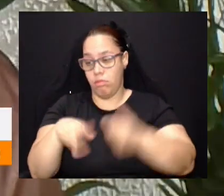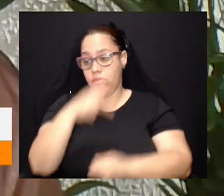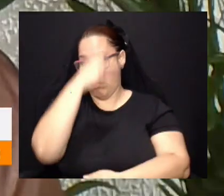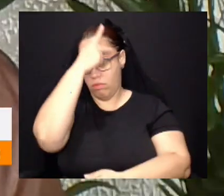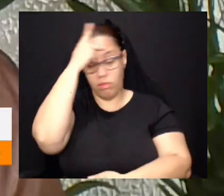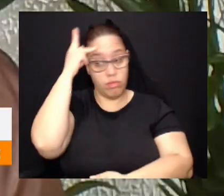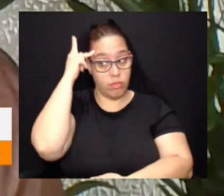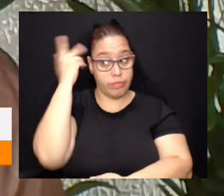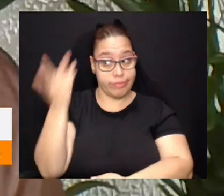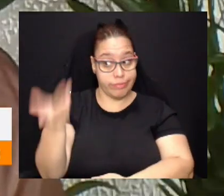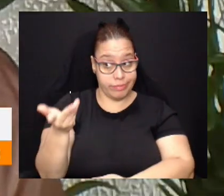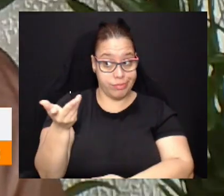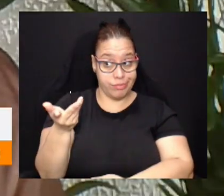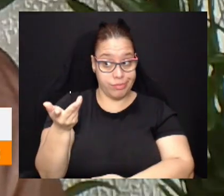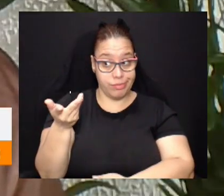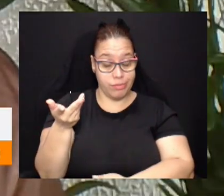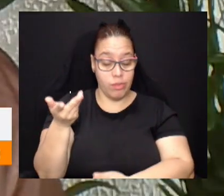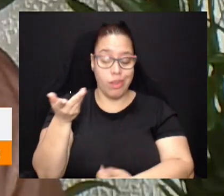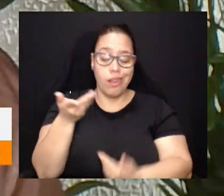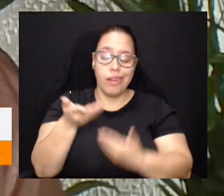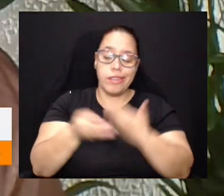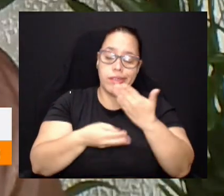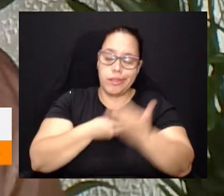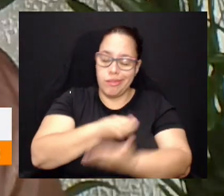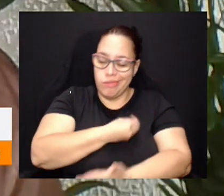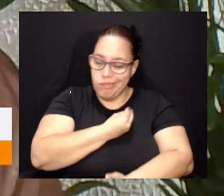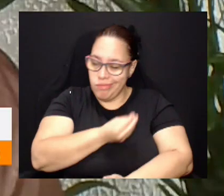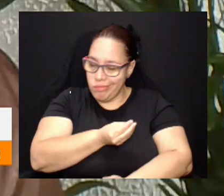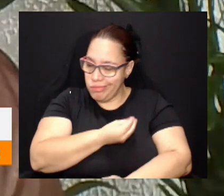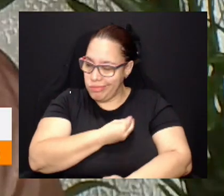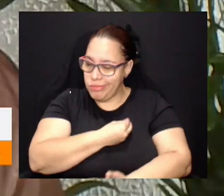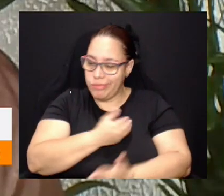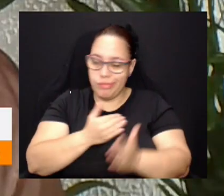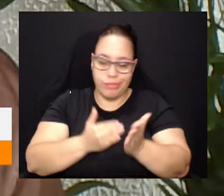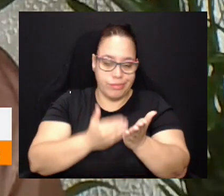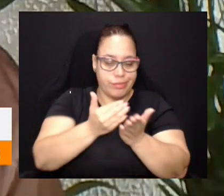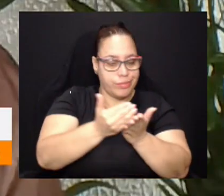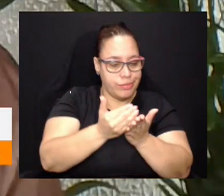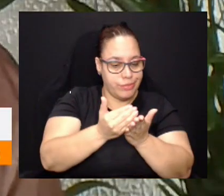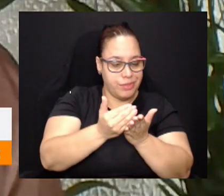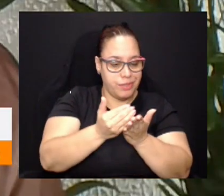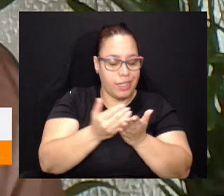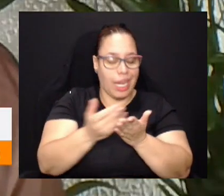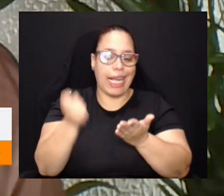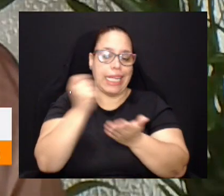gente passa desse local de consumismo,